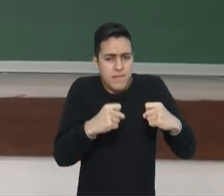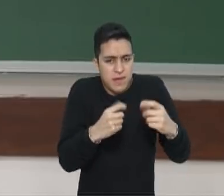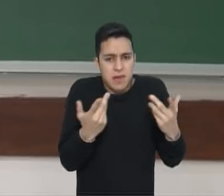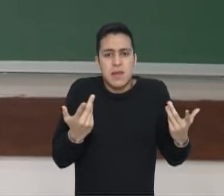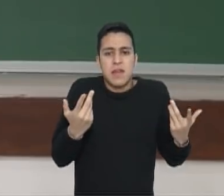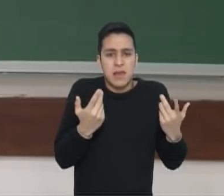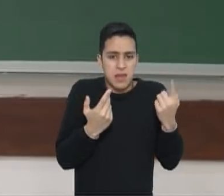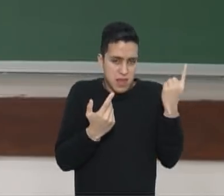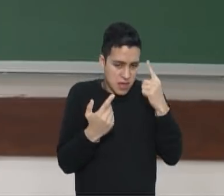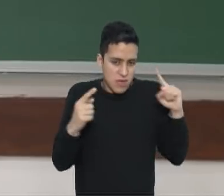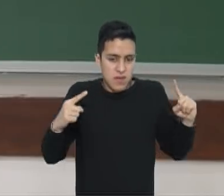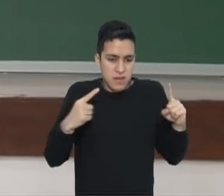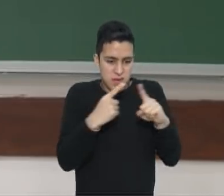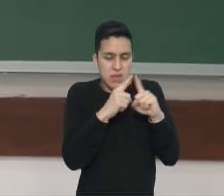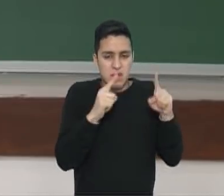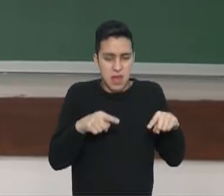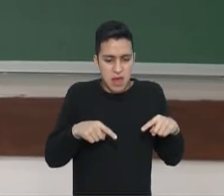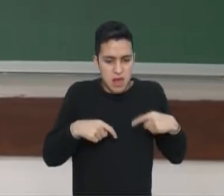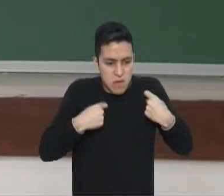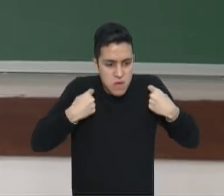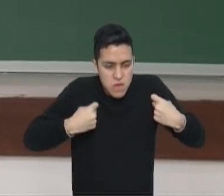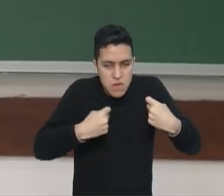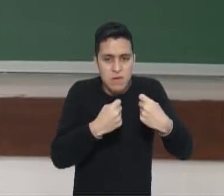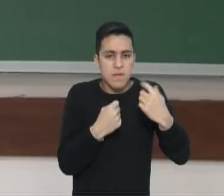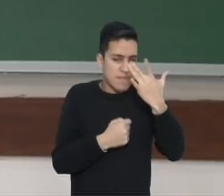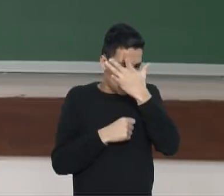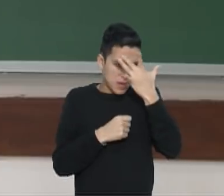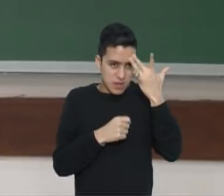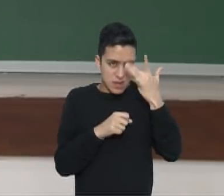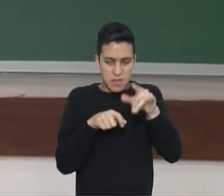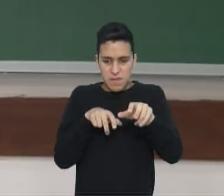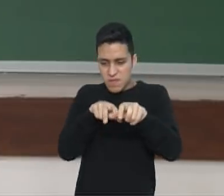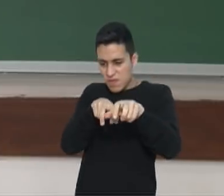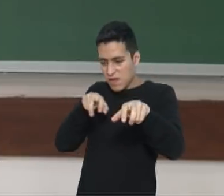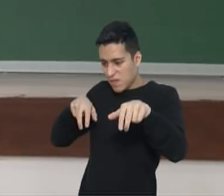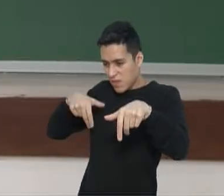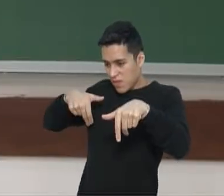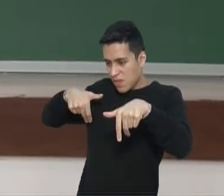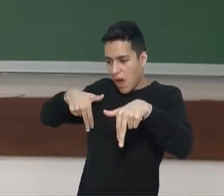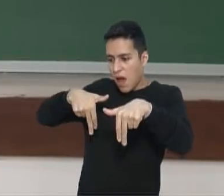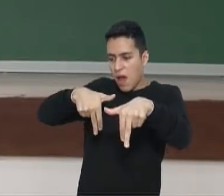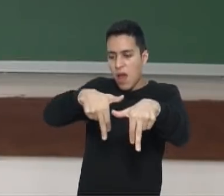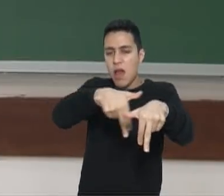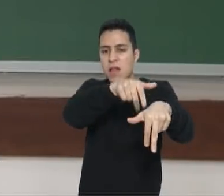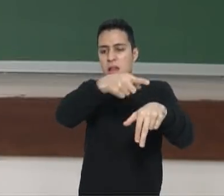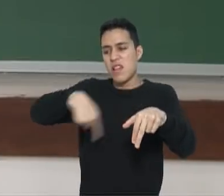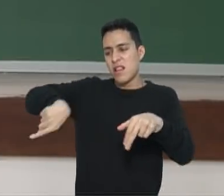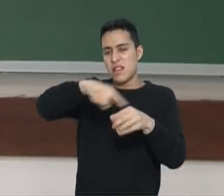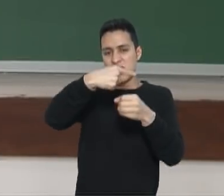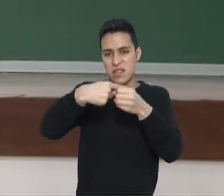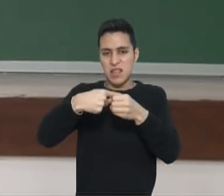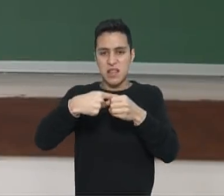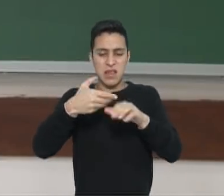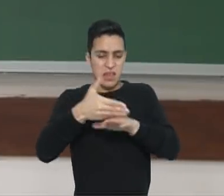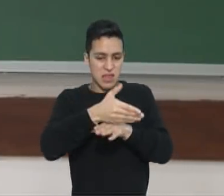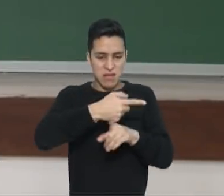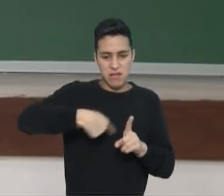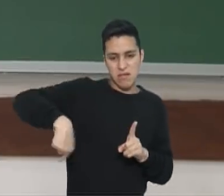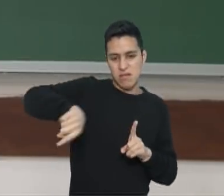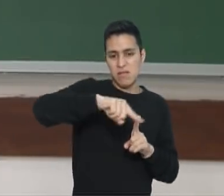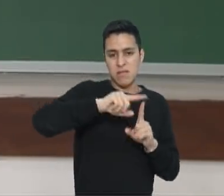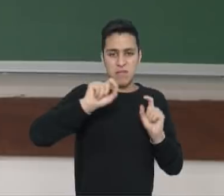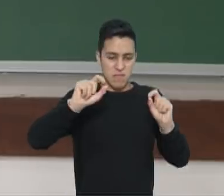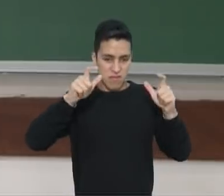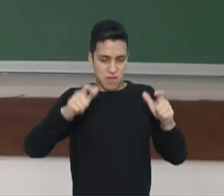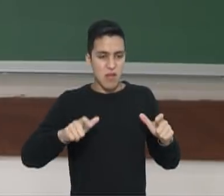tradicionalmente a última competição ali no atletismo, né? Os atletas correm pela cidade e entram, né, na última volta